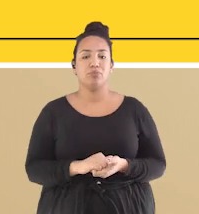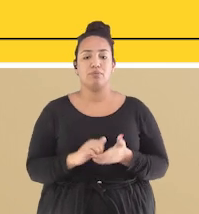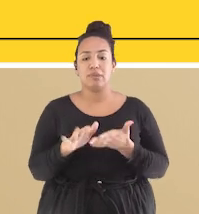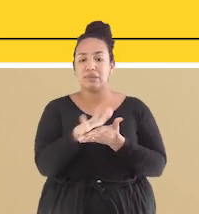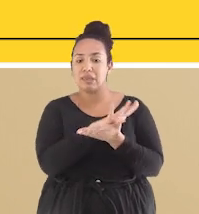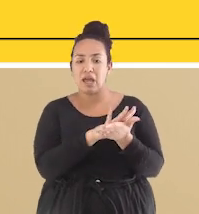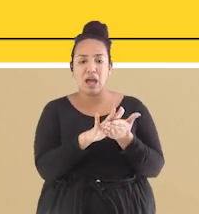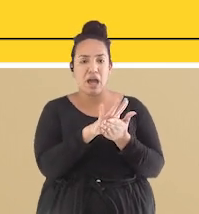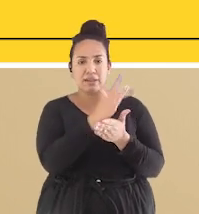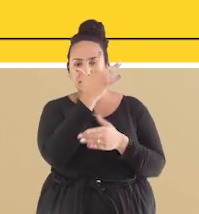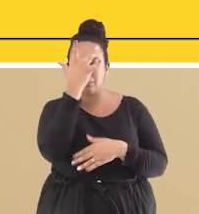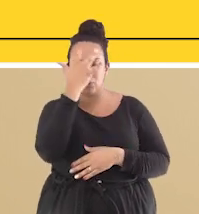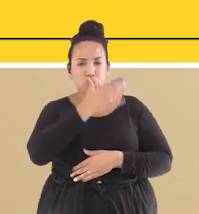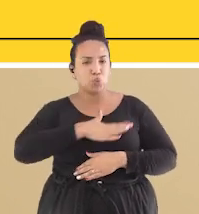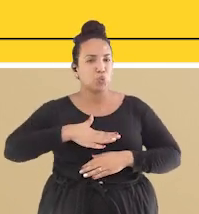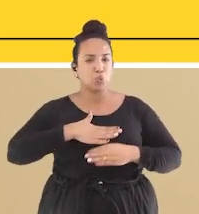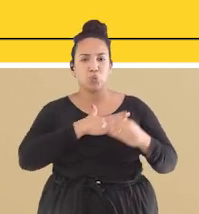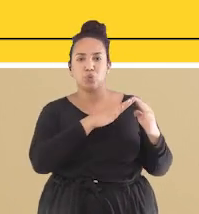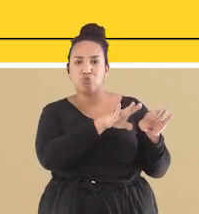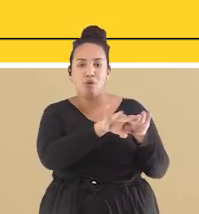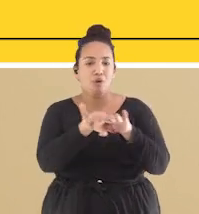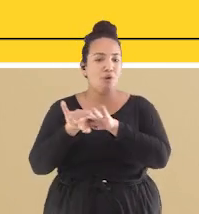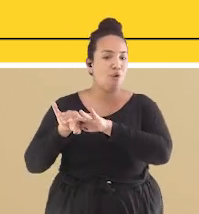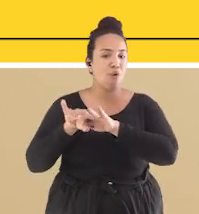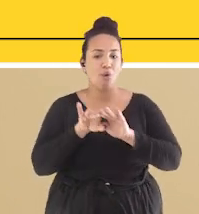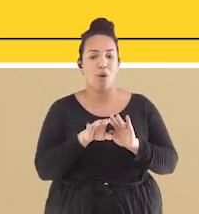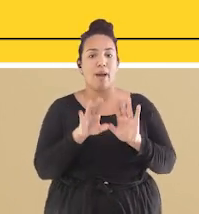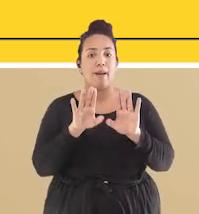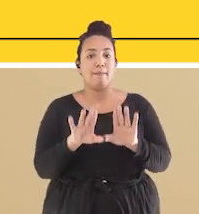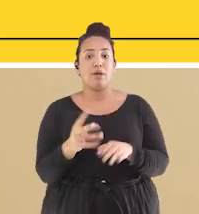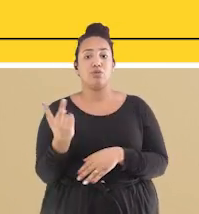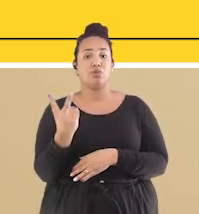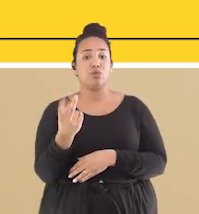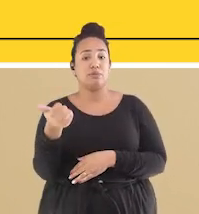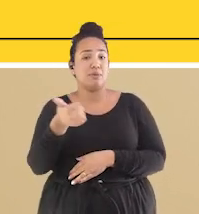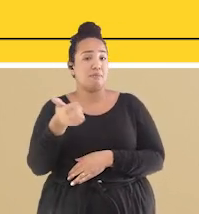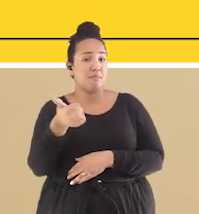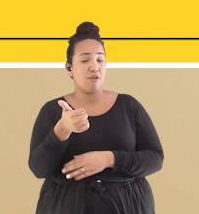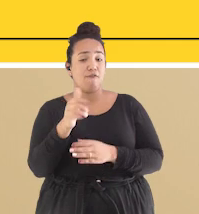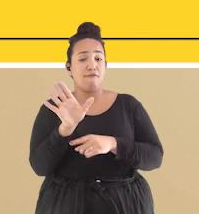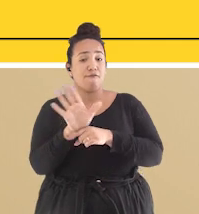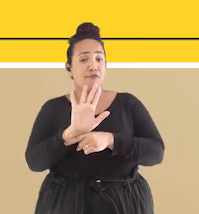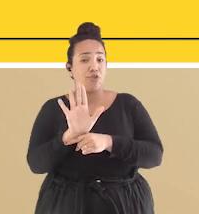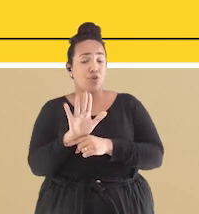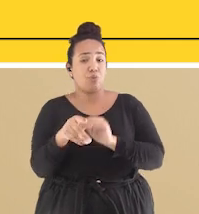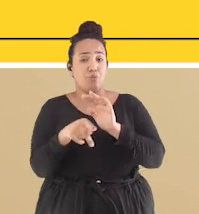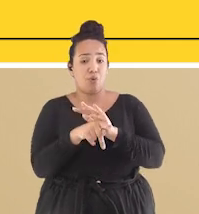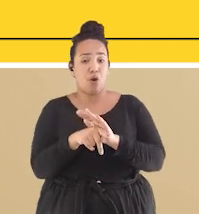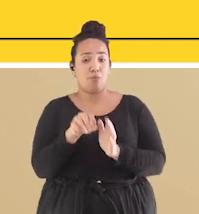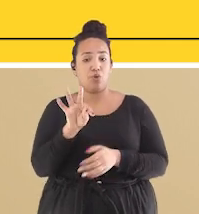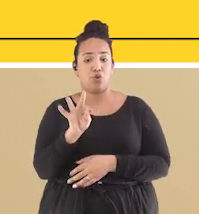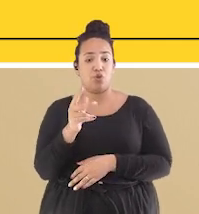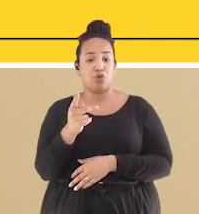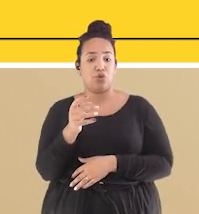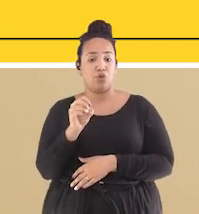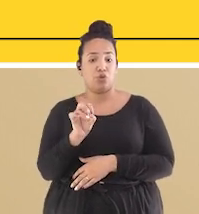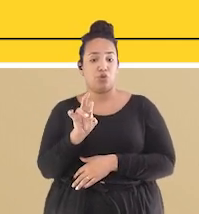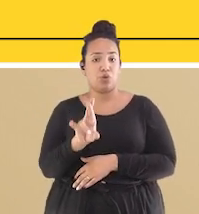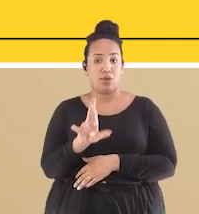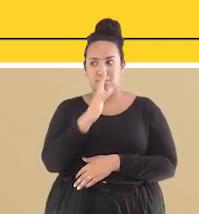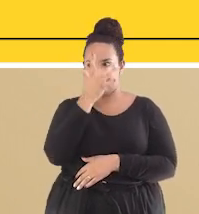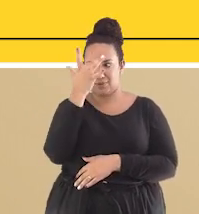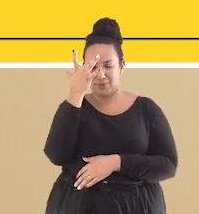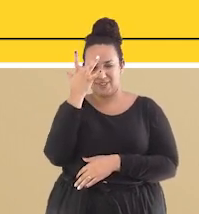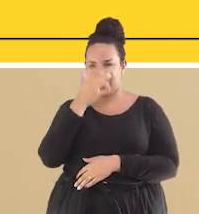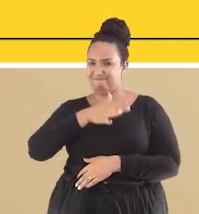2 primeiros filmes do Thor não são os favoritos de quase nenhum fã da Marvel. Em 2017, o diretor neozelandês